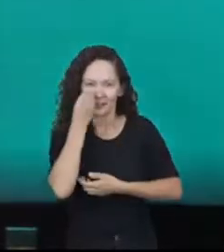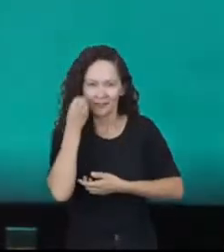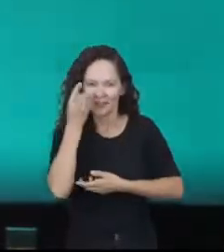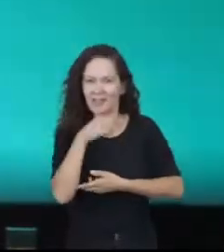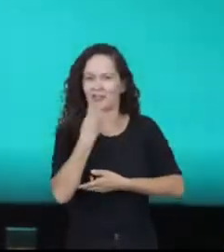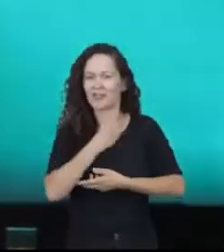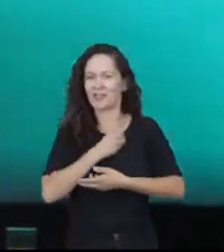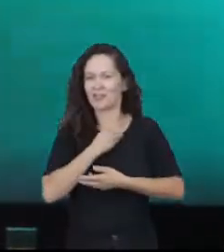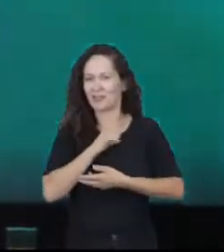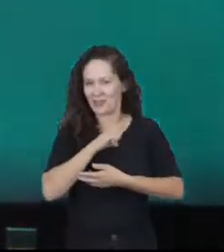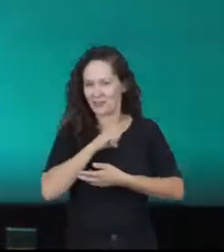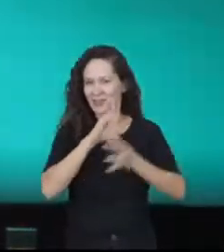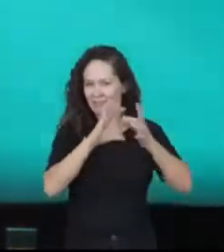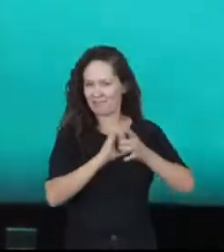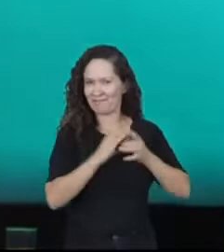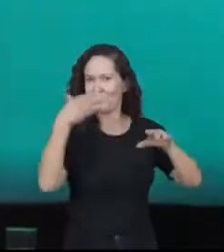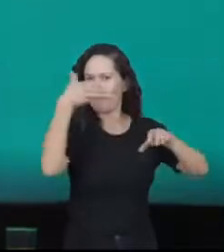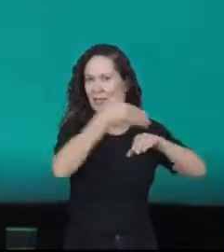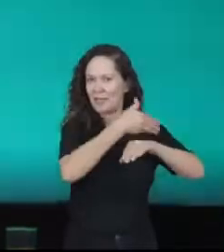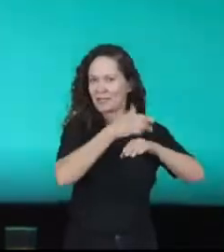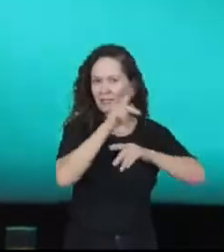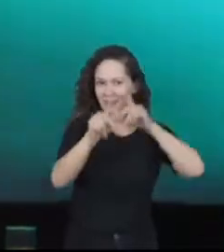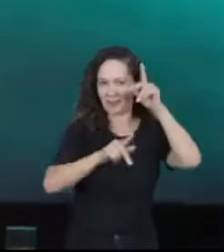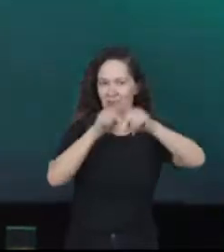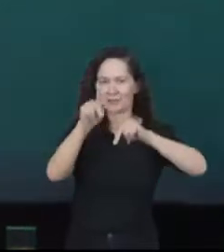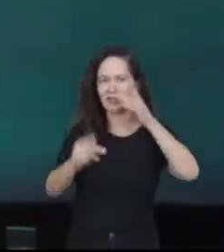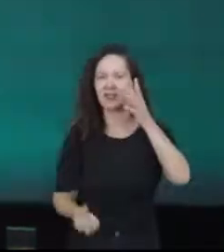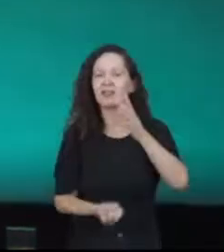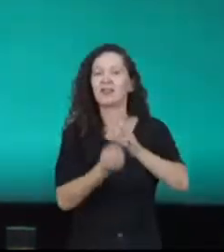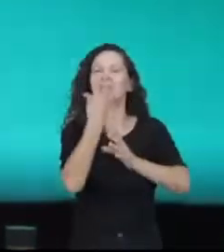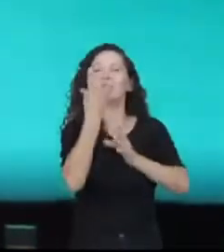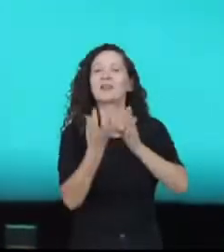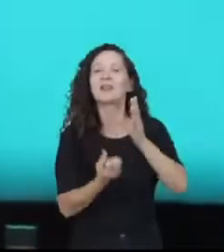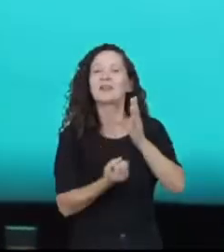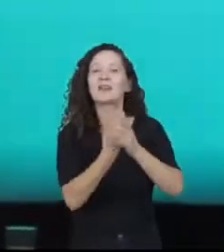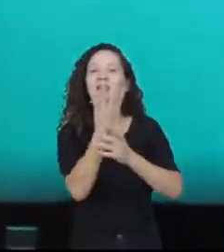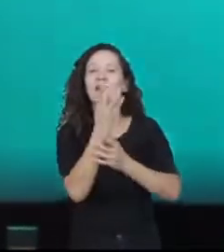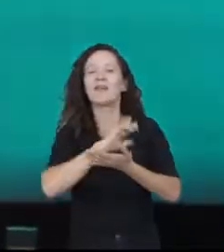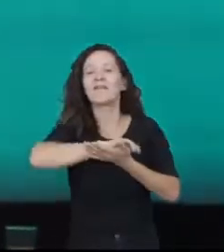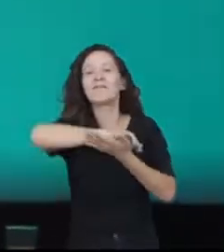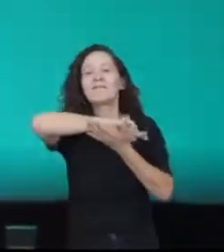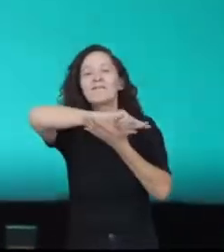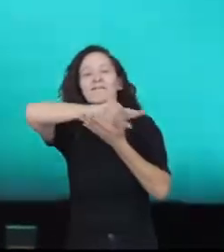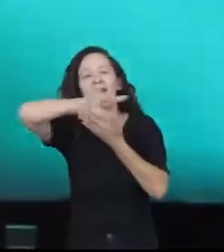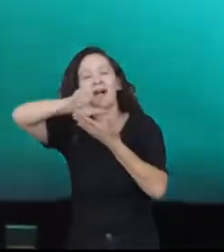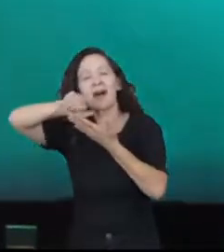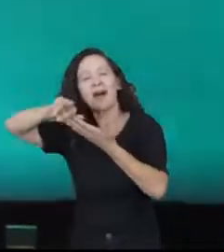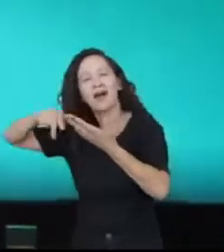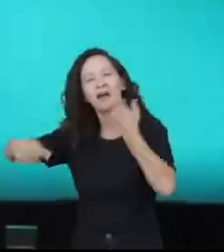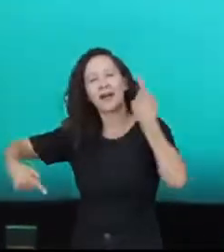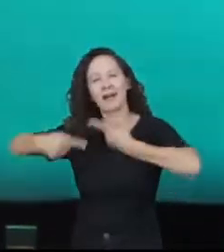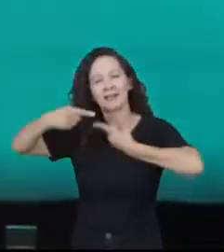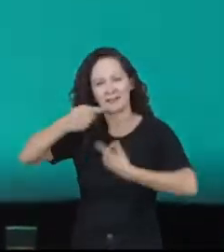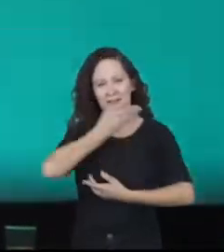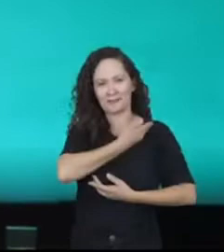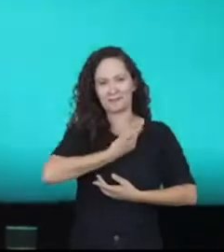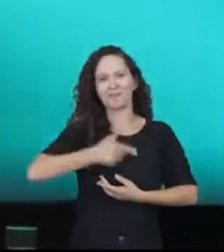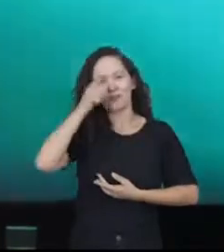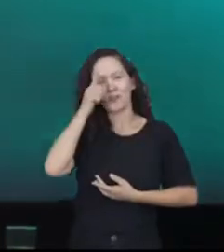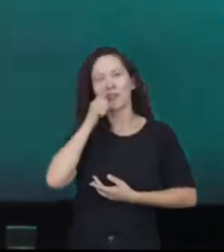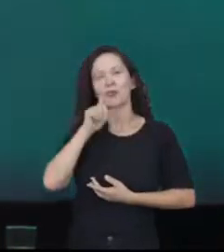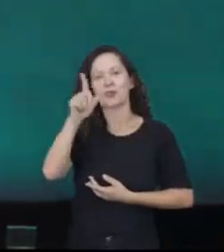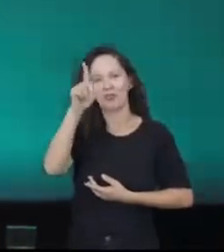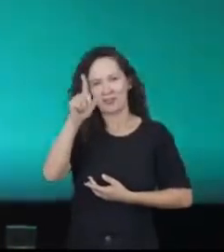participação popular, nasceram parte das várias políticas públicas que nós conseguimos implantar